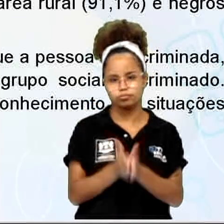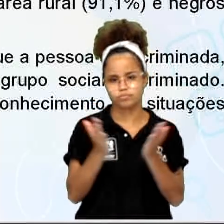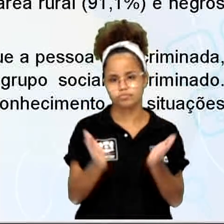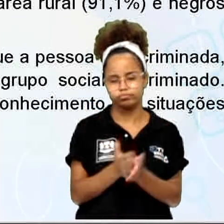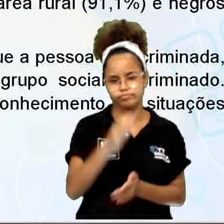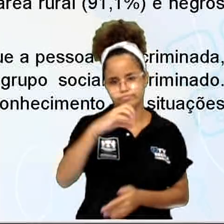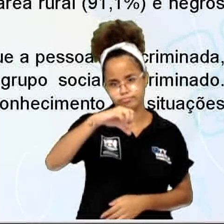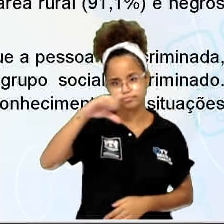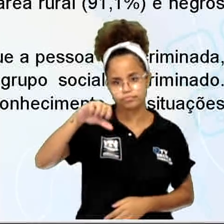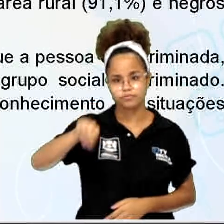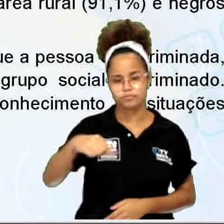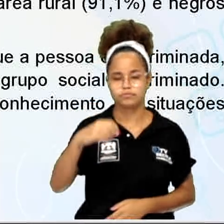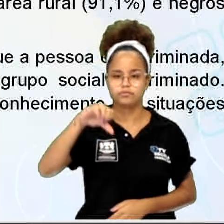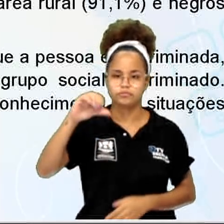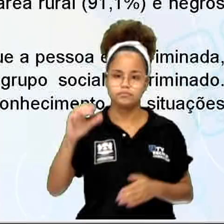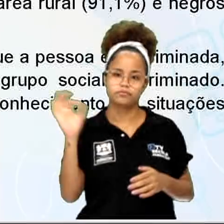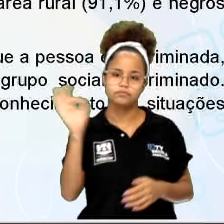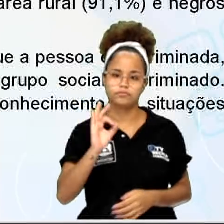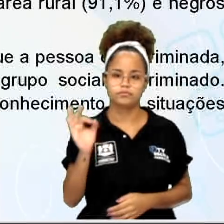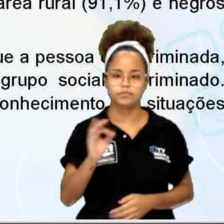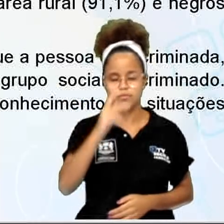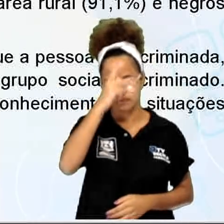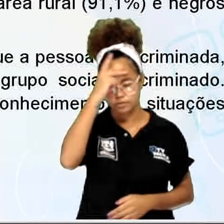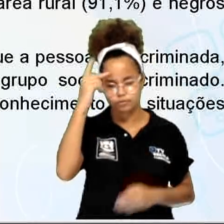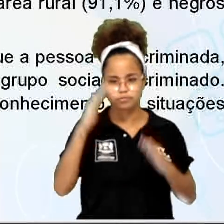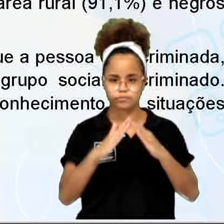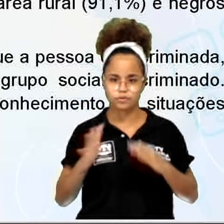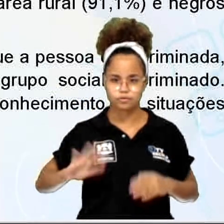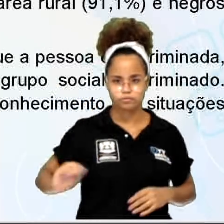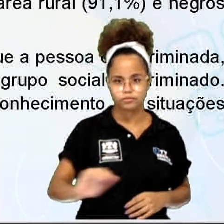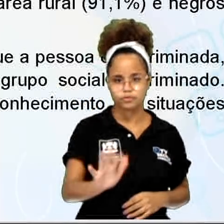94,9%. Moradores da periferia ou de favelas,